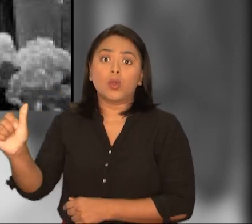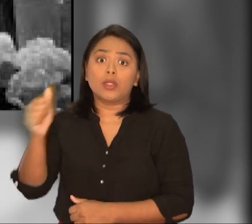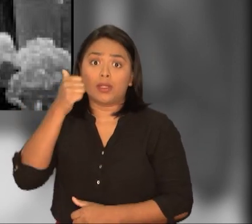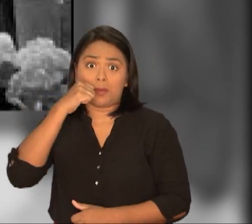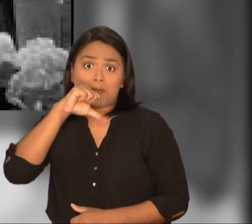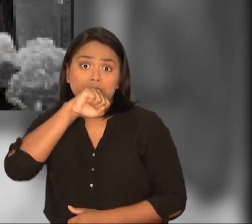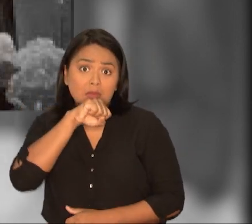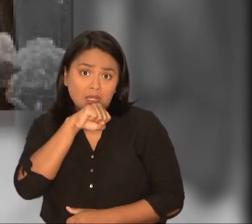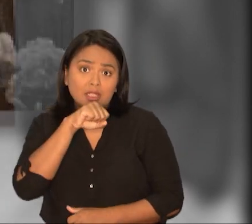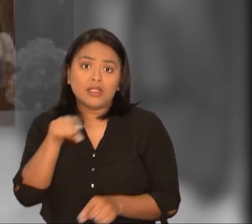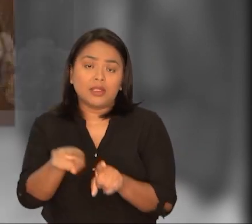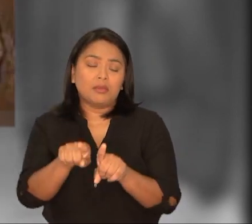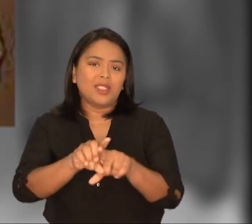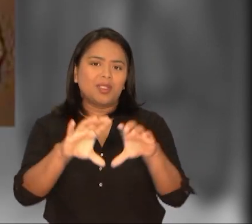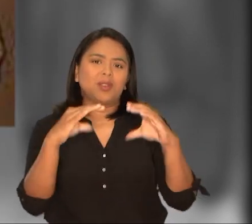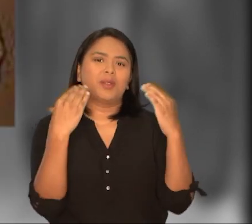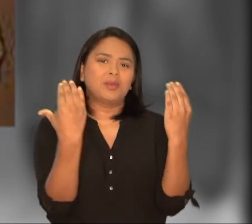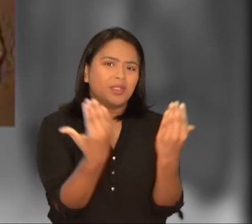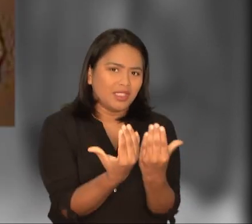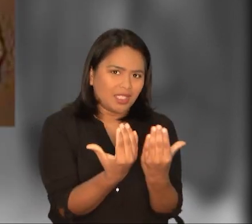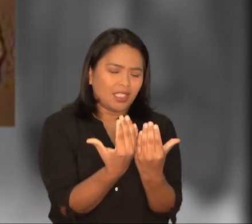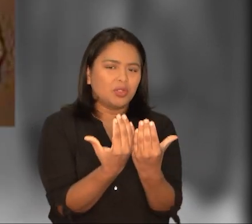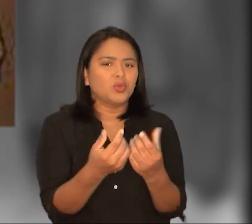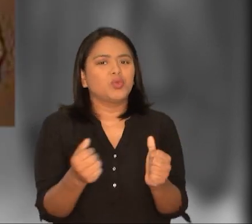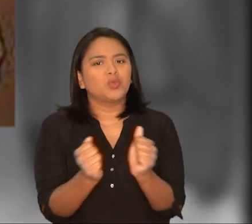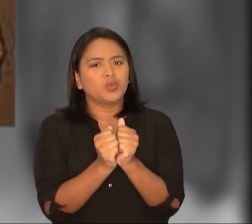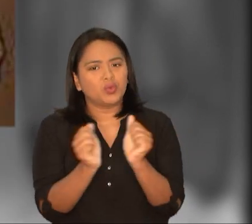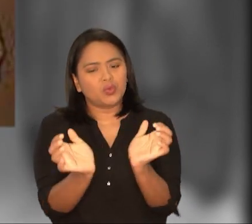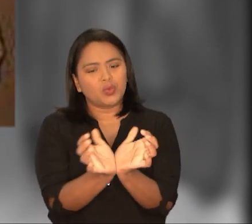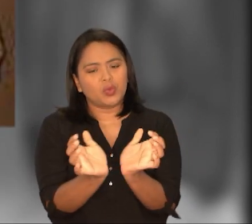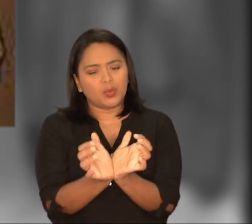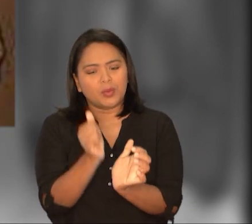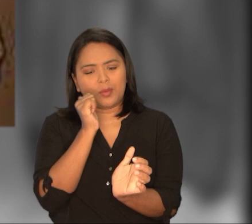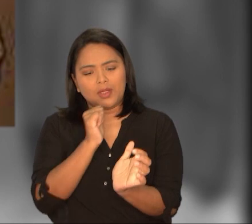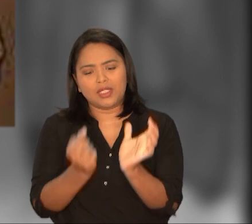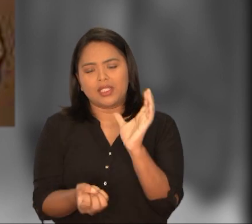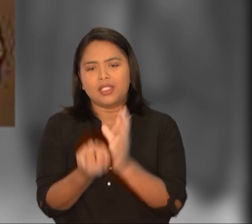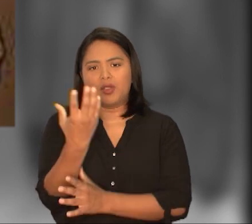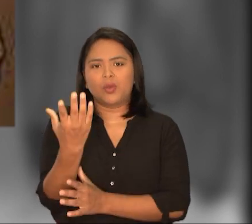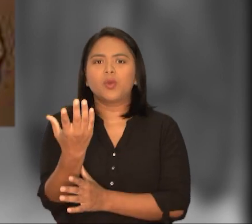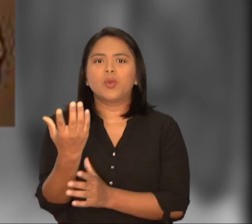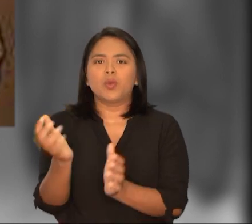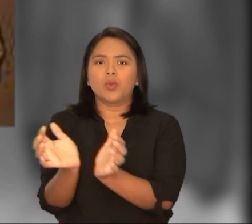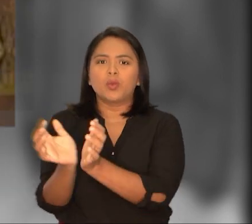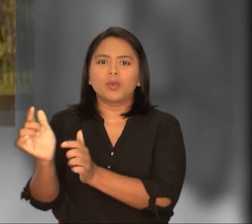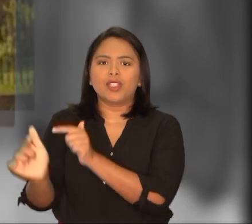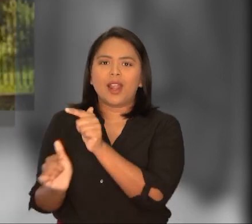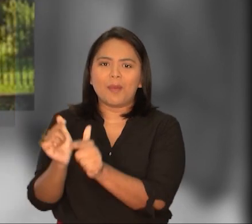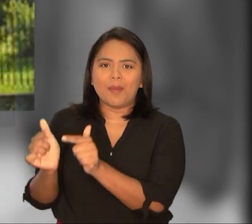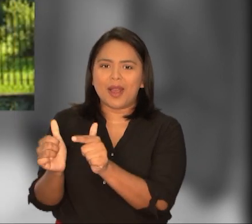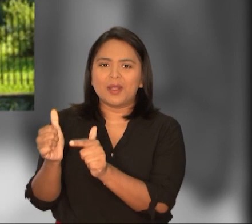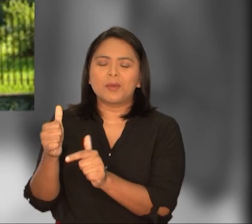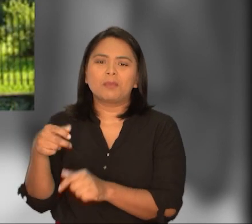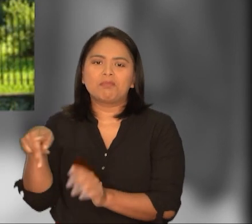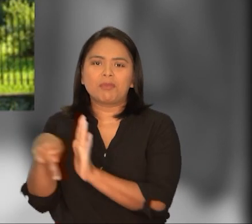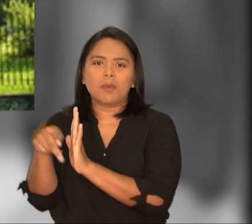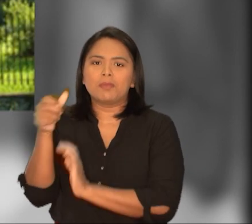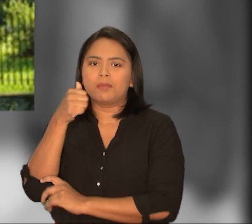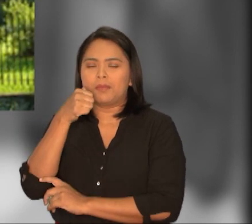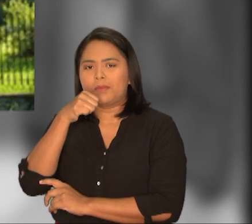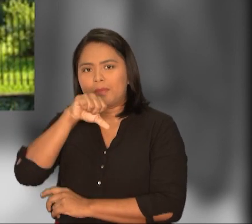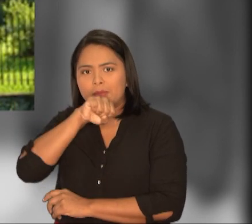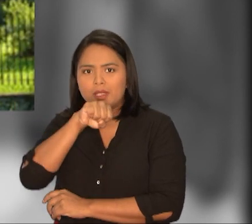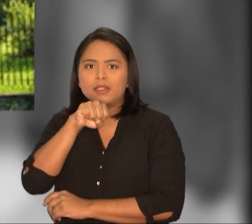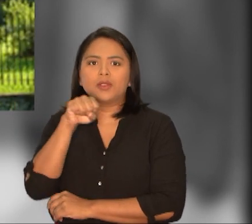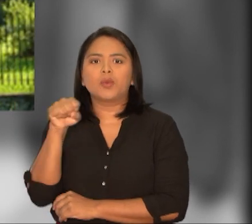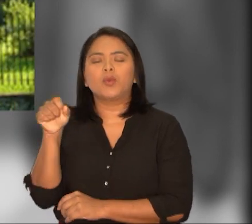mães e a sua comunidade. Junto com um grupo de mulheres, ela fundou os Clubes de Trabalho do Dia das Mães, em 1858,